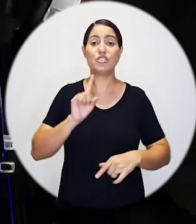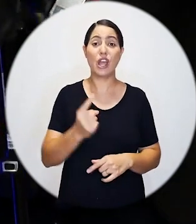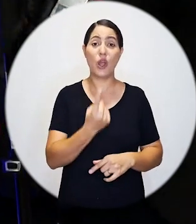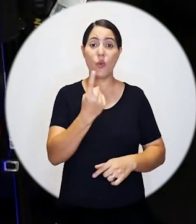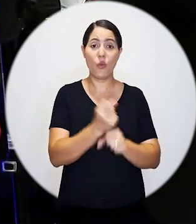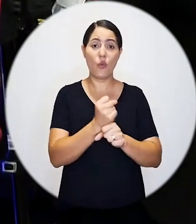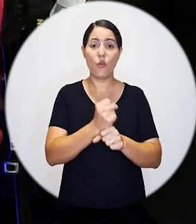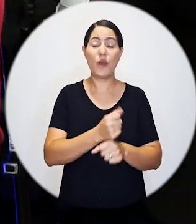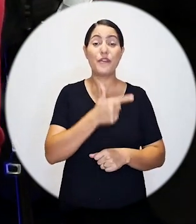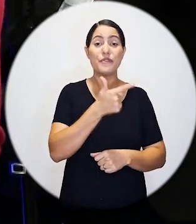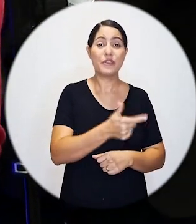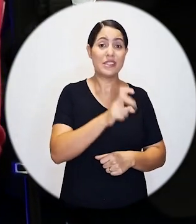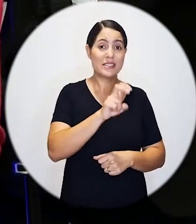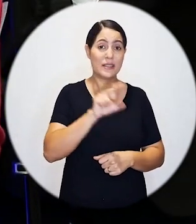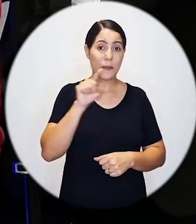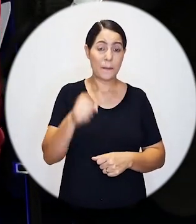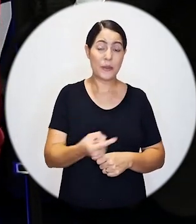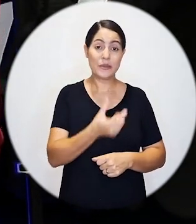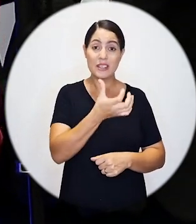nesse um ano